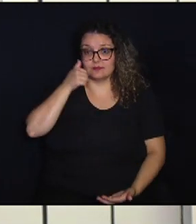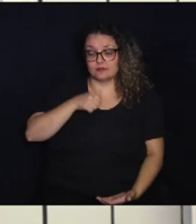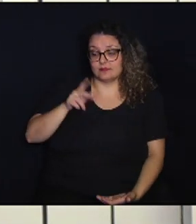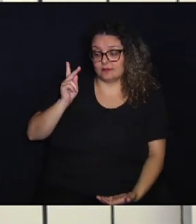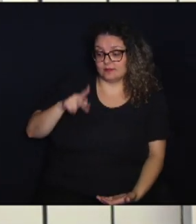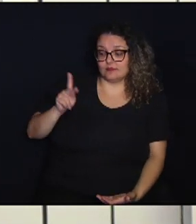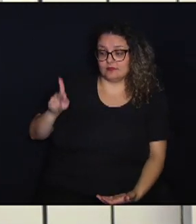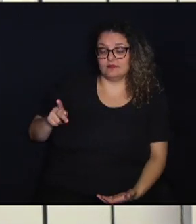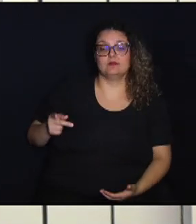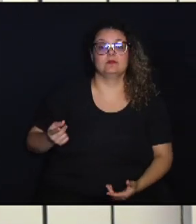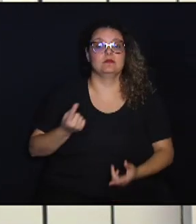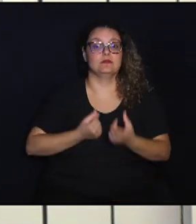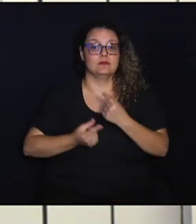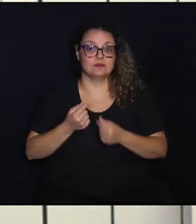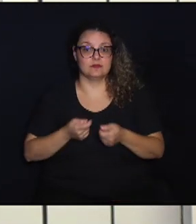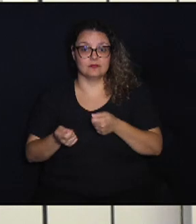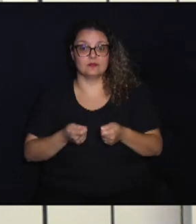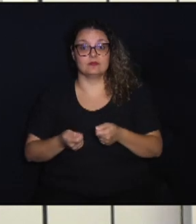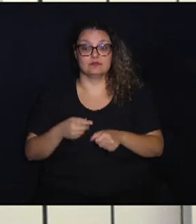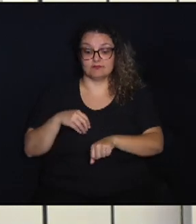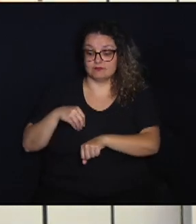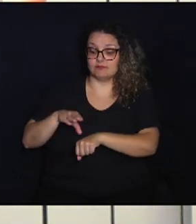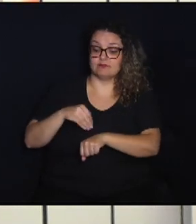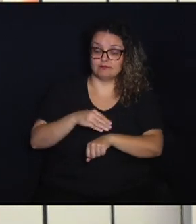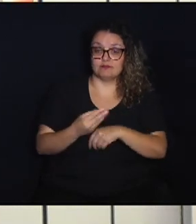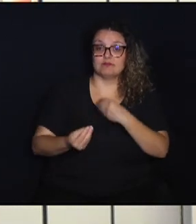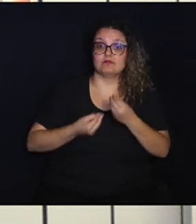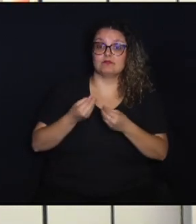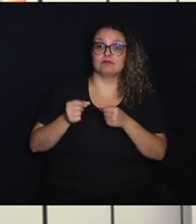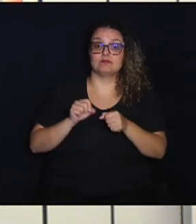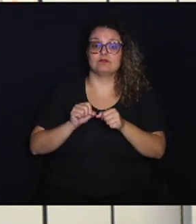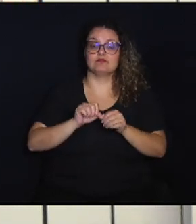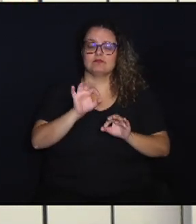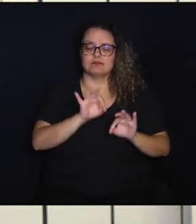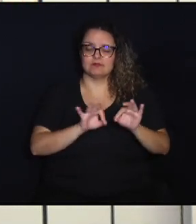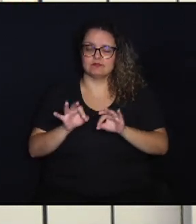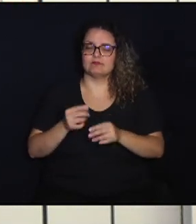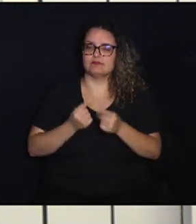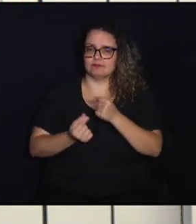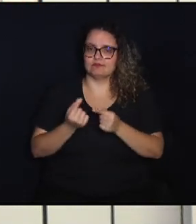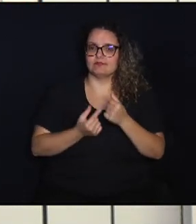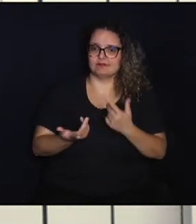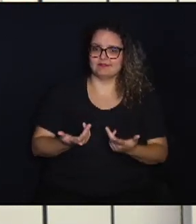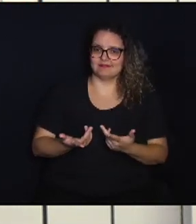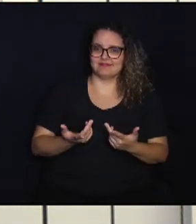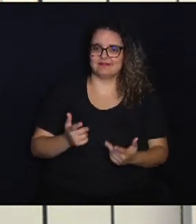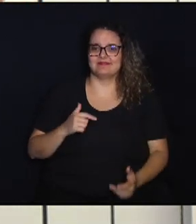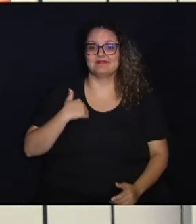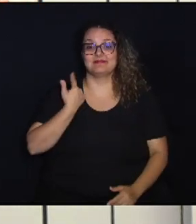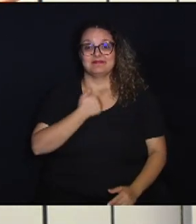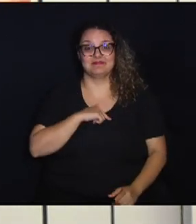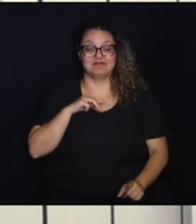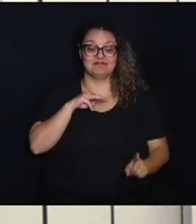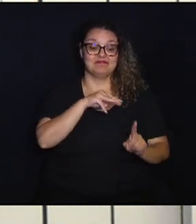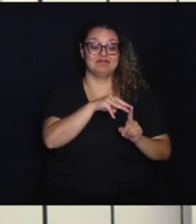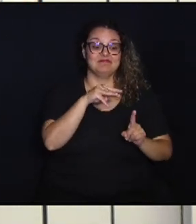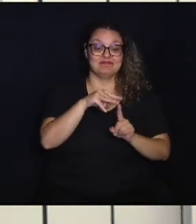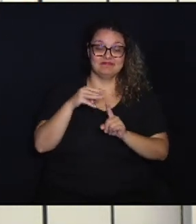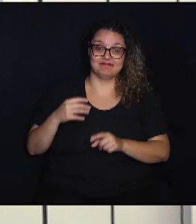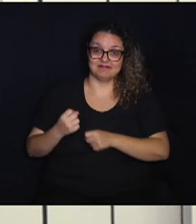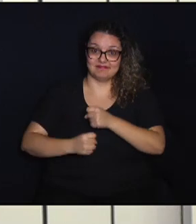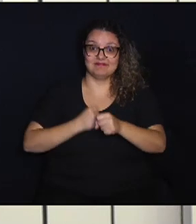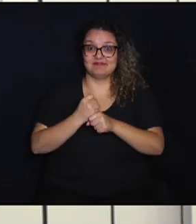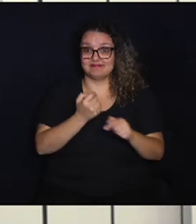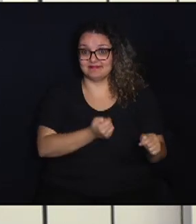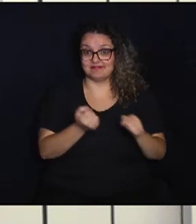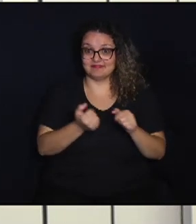professora de economia que deu dicas de como fazer um planejamento financeiro para as nossas metas de ano novo para